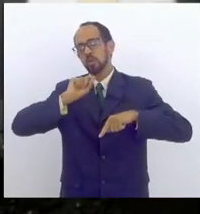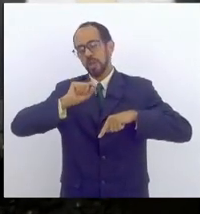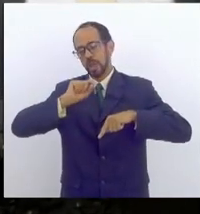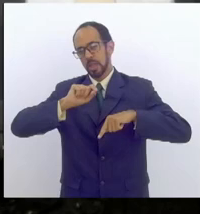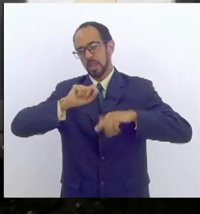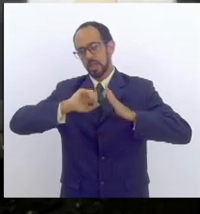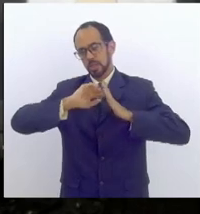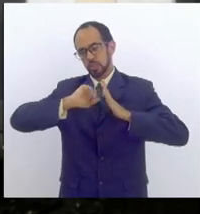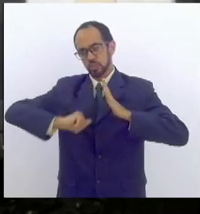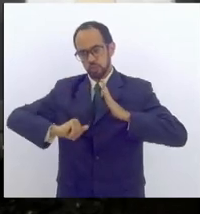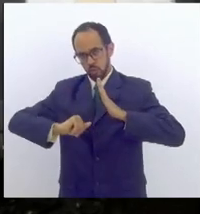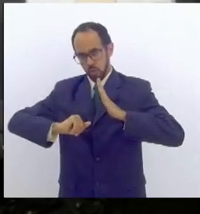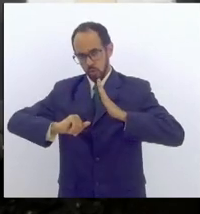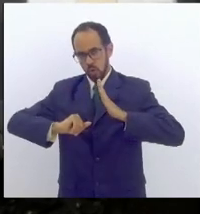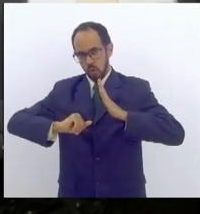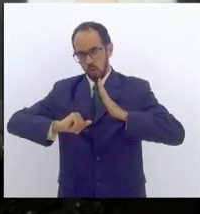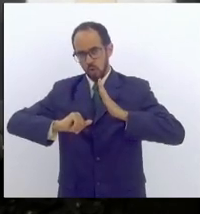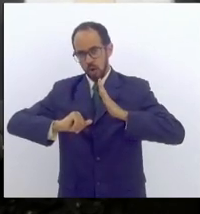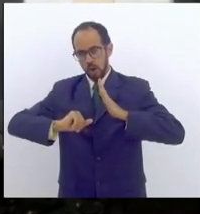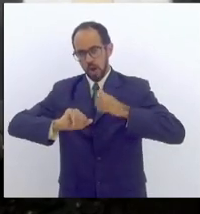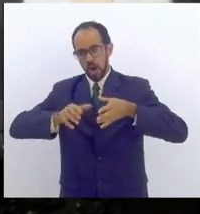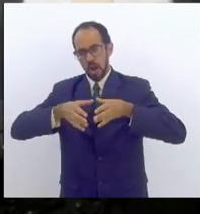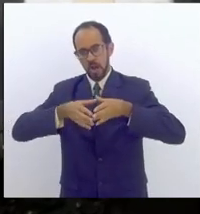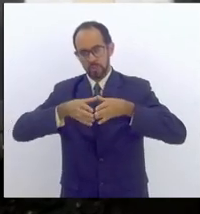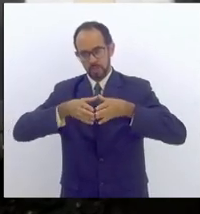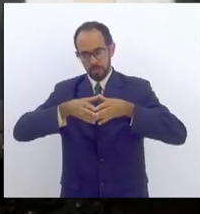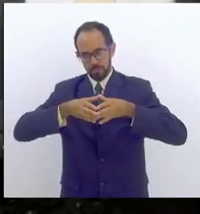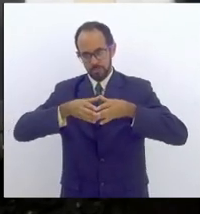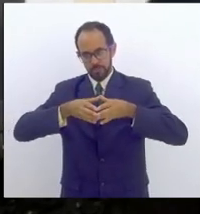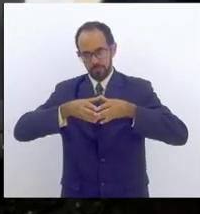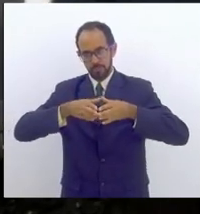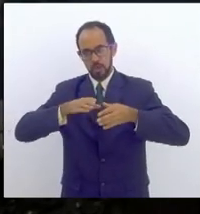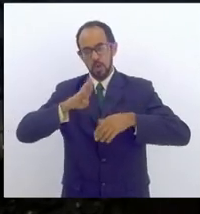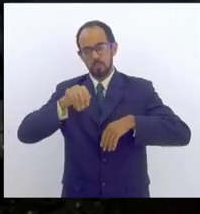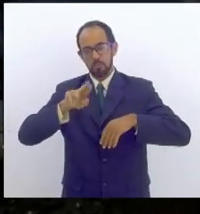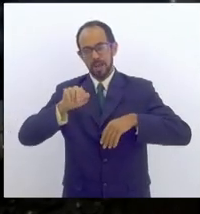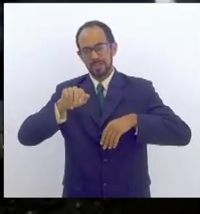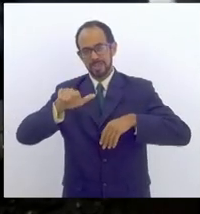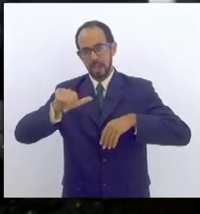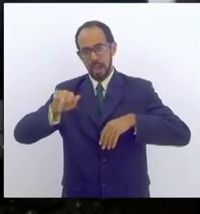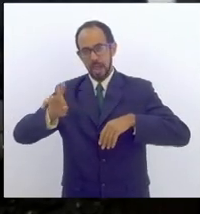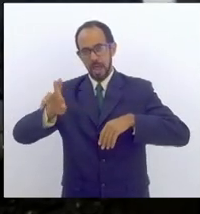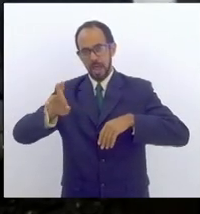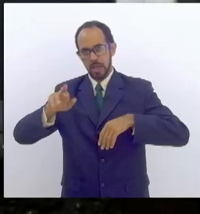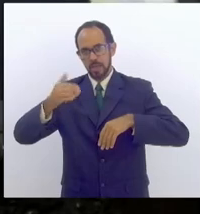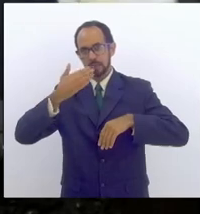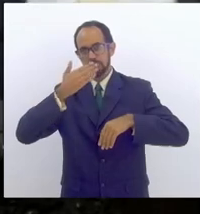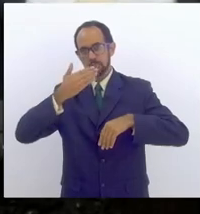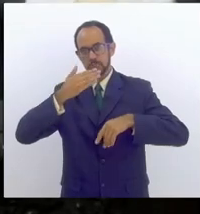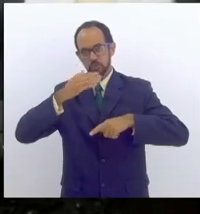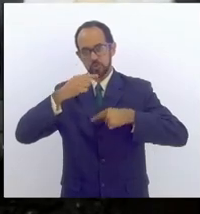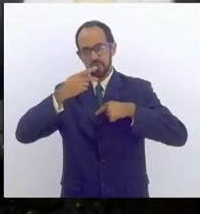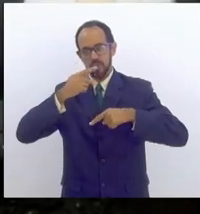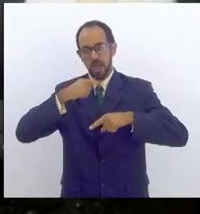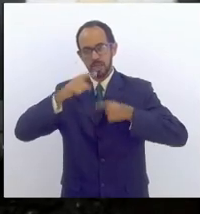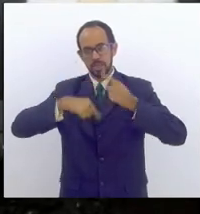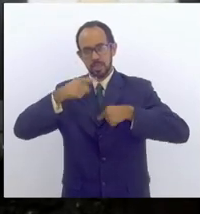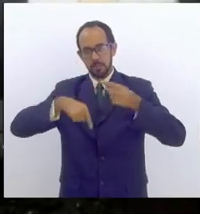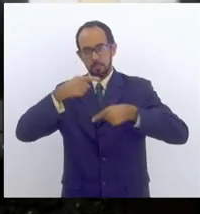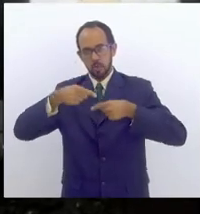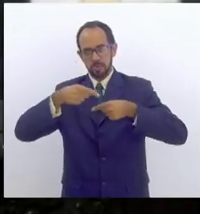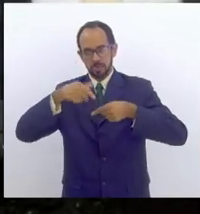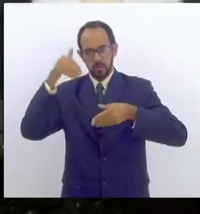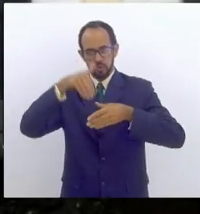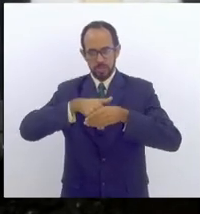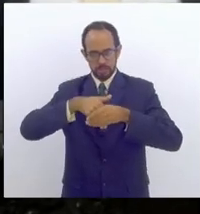deputado Bacelar, ele preferiu falar após a votação para agradecer. Um desejo